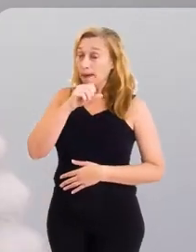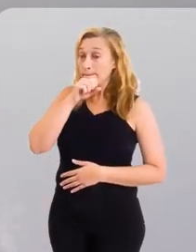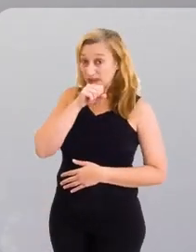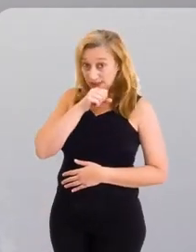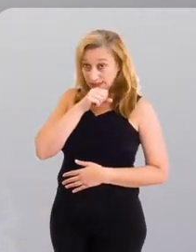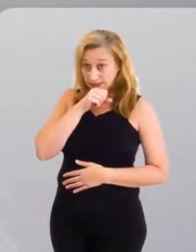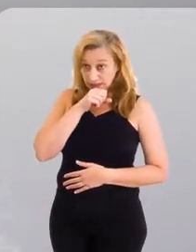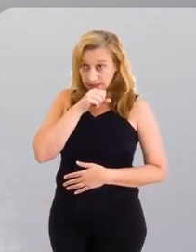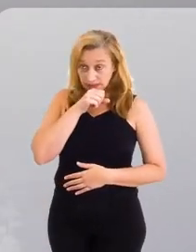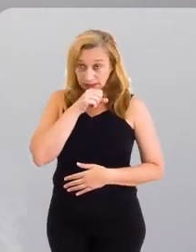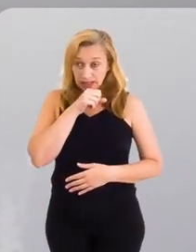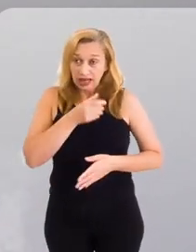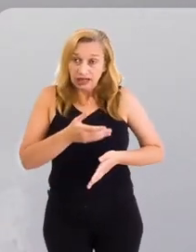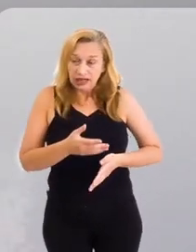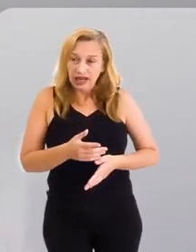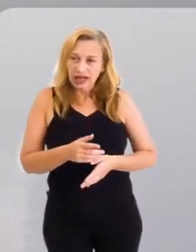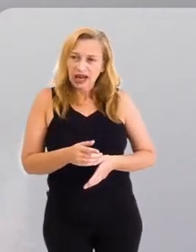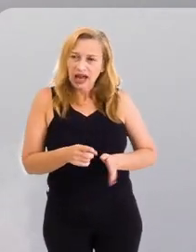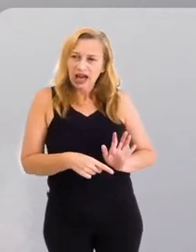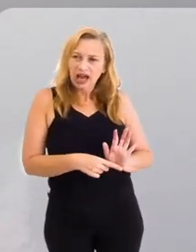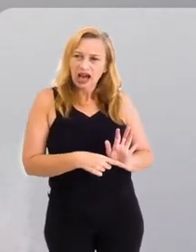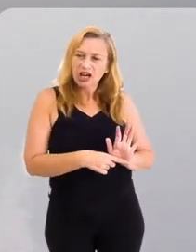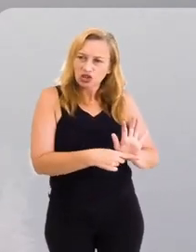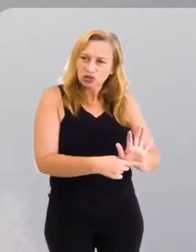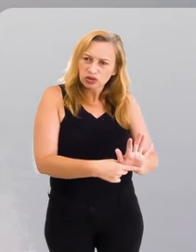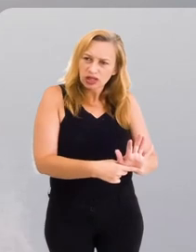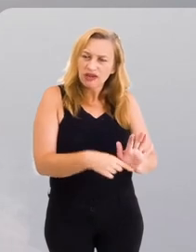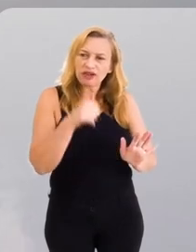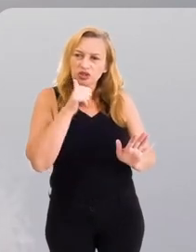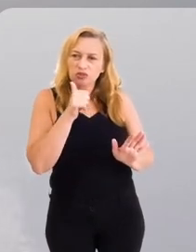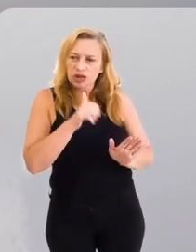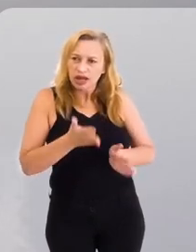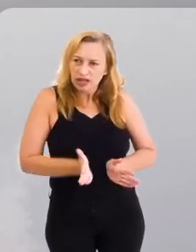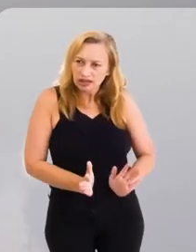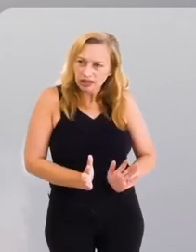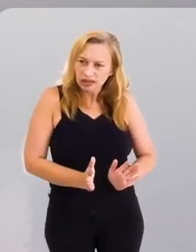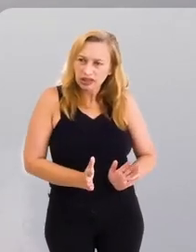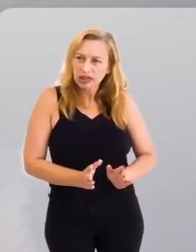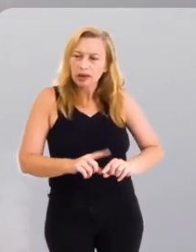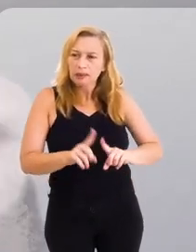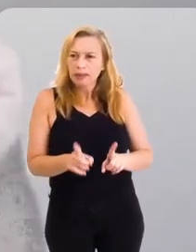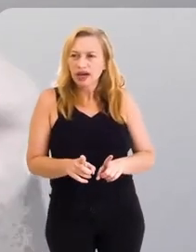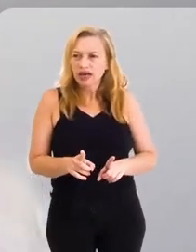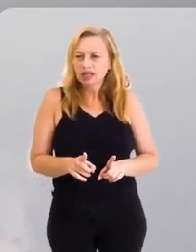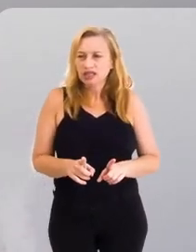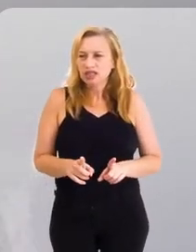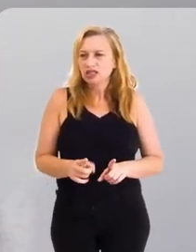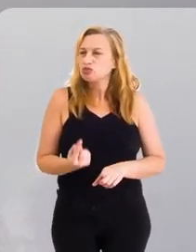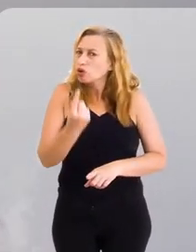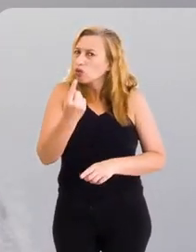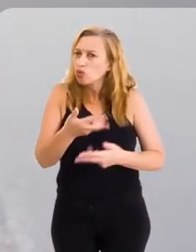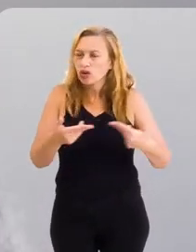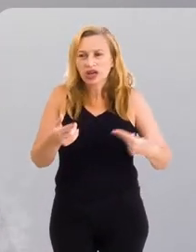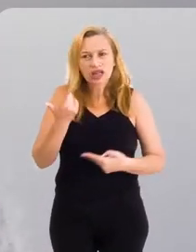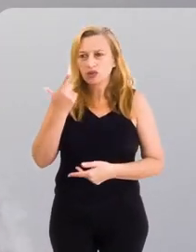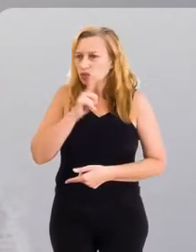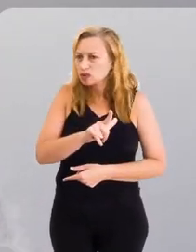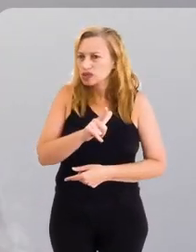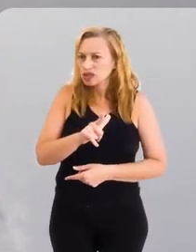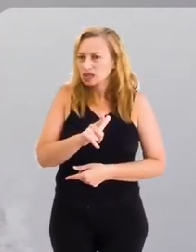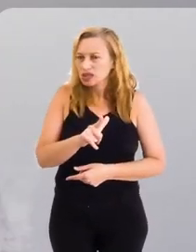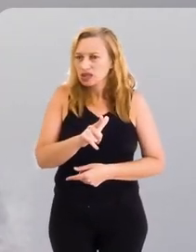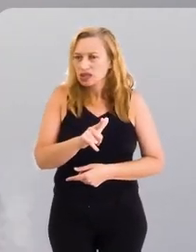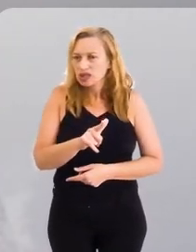a minha mãe, Fenaretes, era uma parteira, que era uma excelente parteira, mas tem uma coisa que eu não daria conta de fazer de jeito